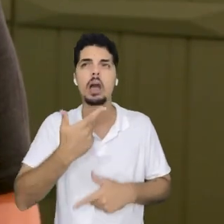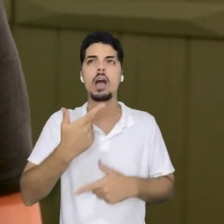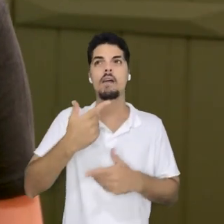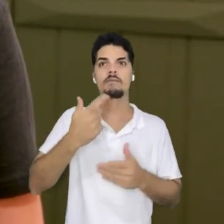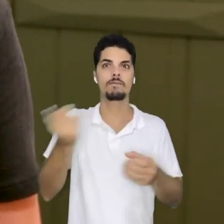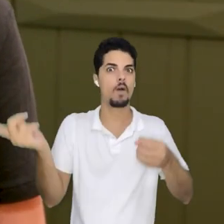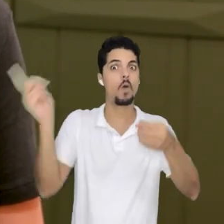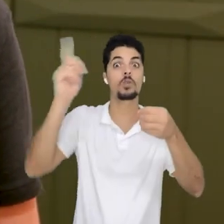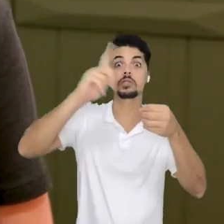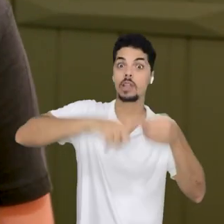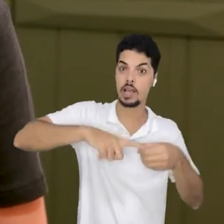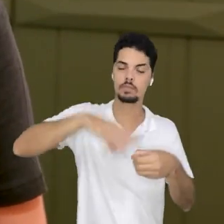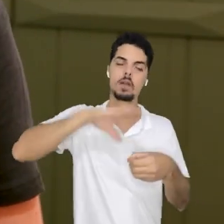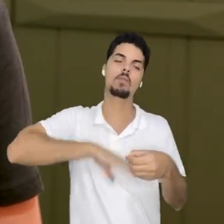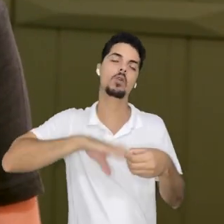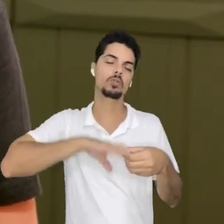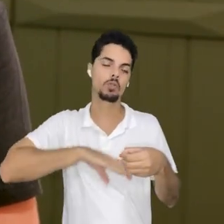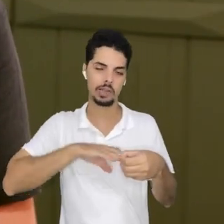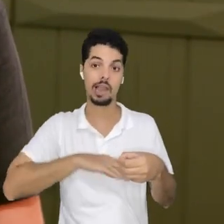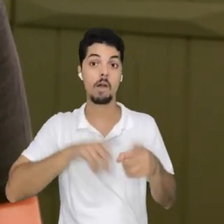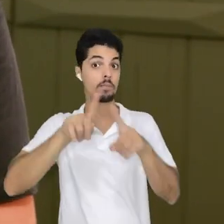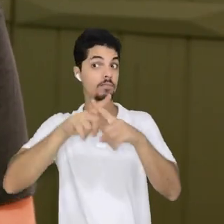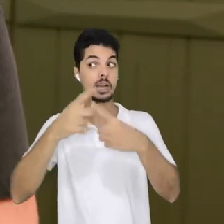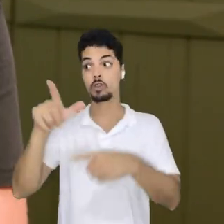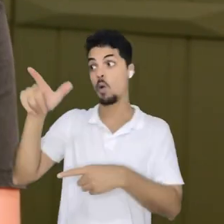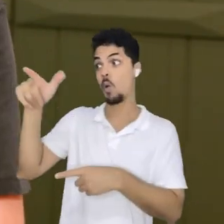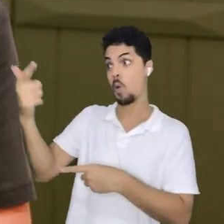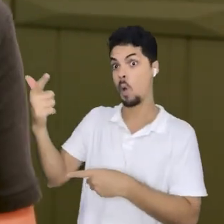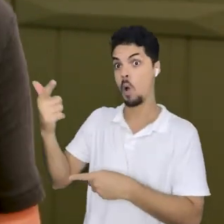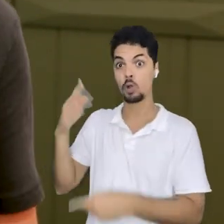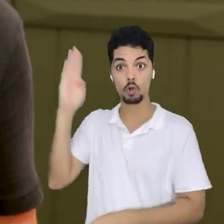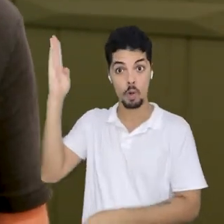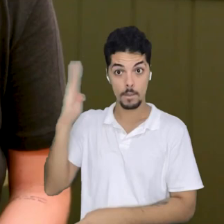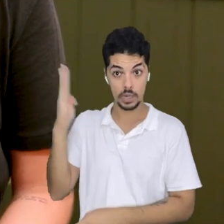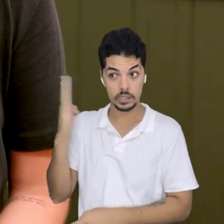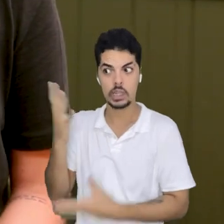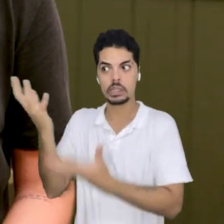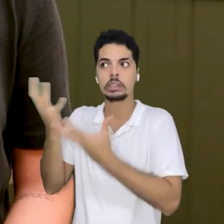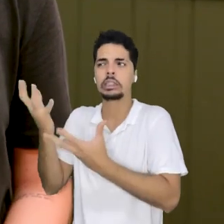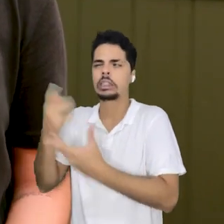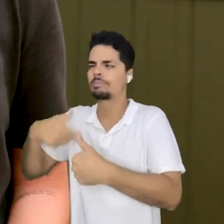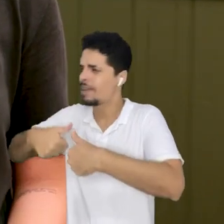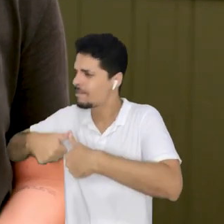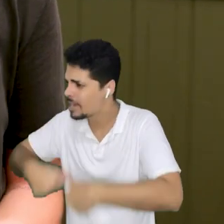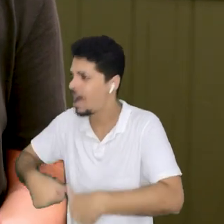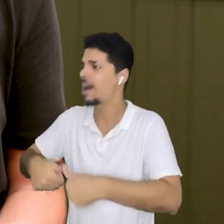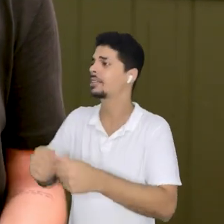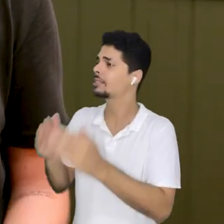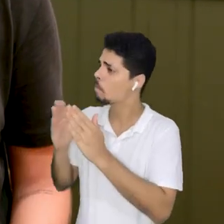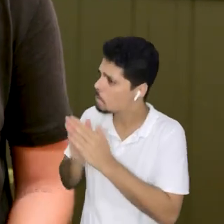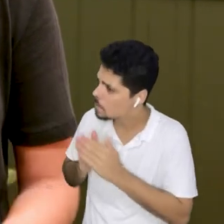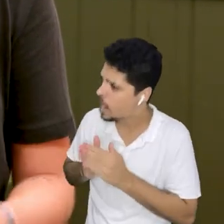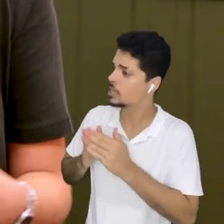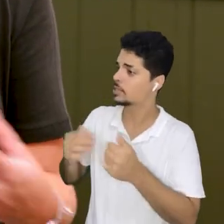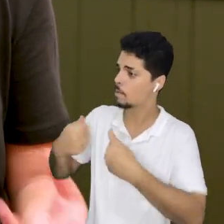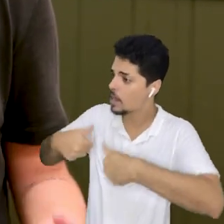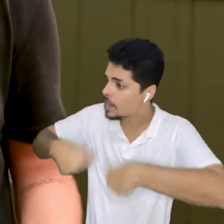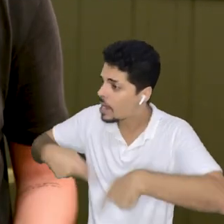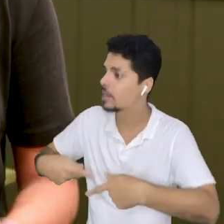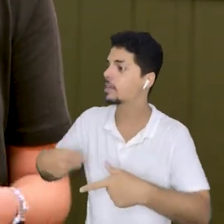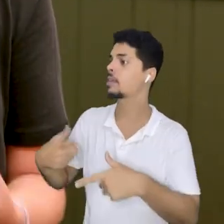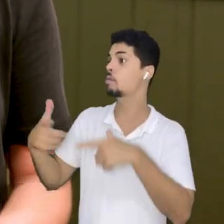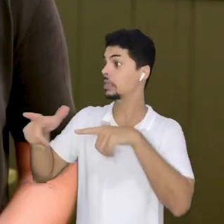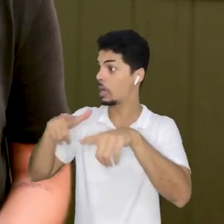outro lado, o Partido Brasileiro exigia que o Dom Pedro ficasse aqui. Inclusive, vai ser feito um abaixo-assinado em